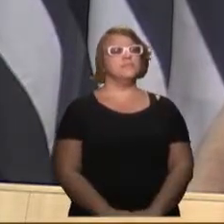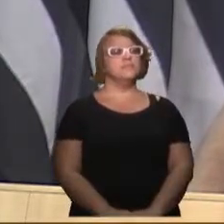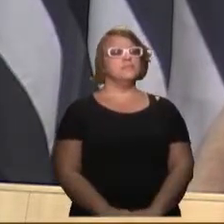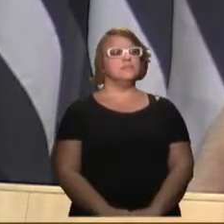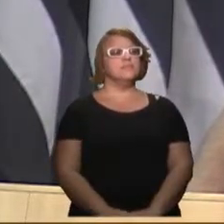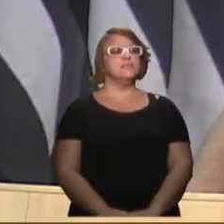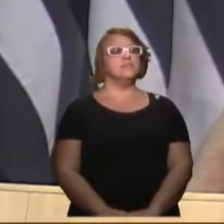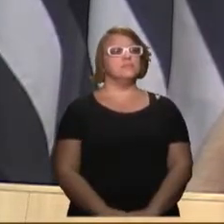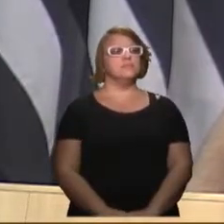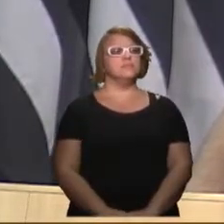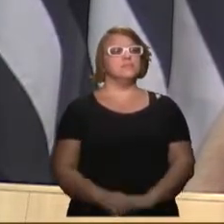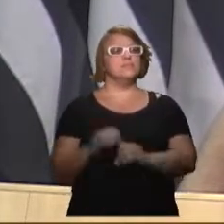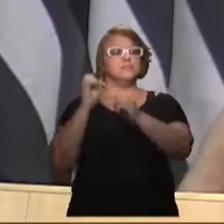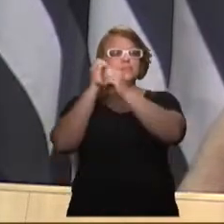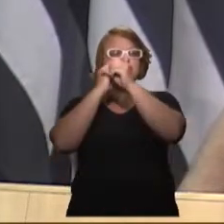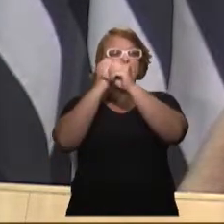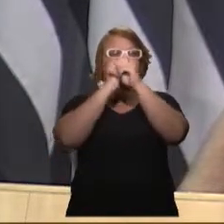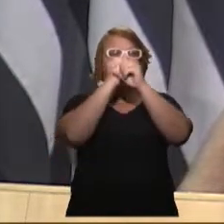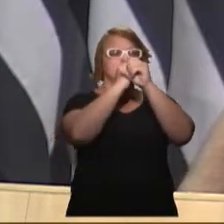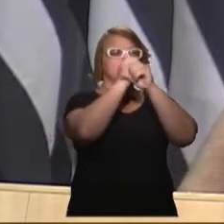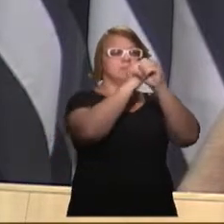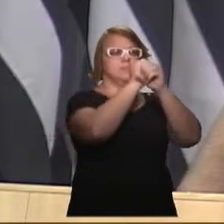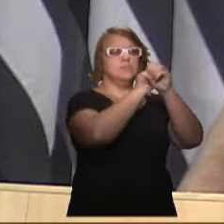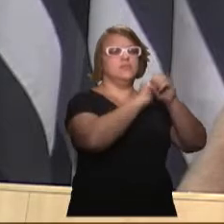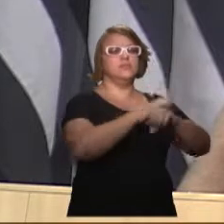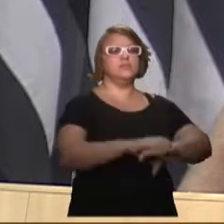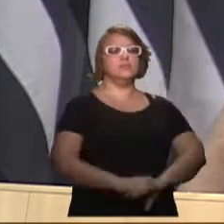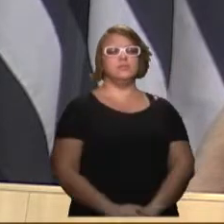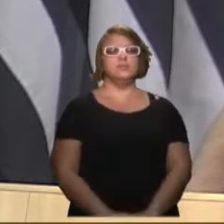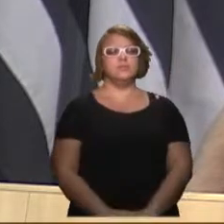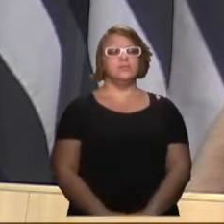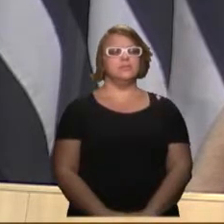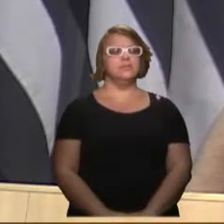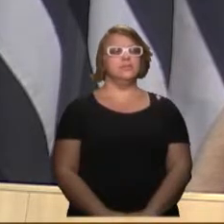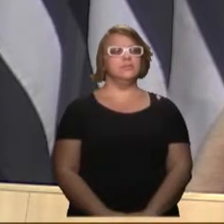observar o vídeo que eu vou passar, os senhores vão ficar